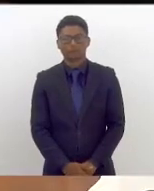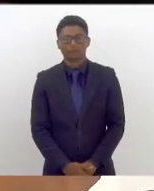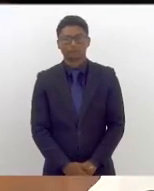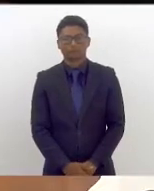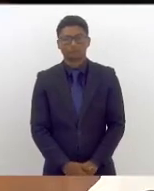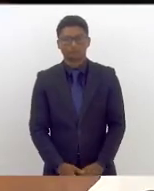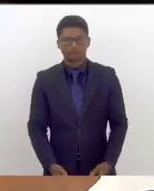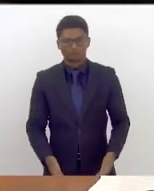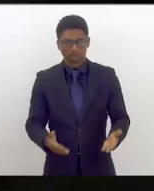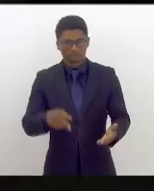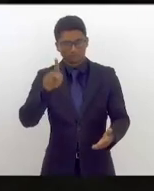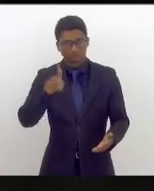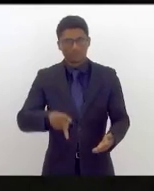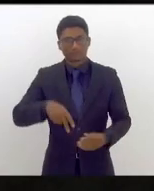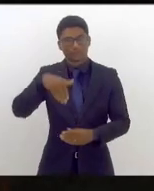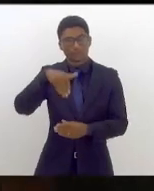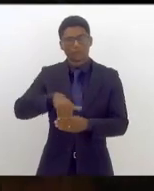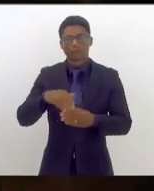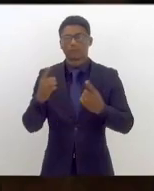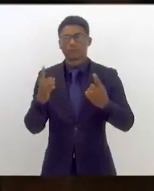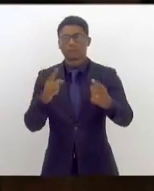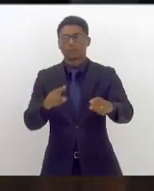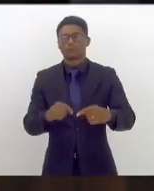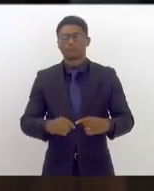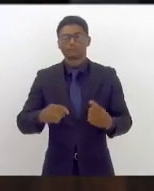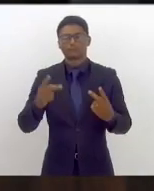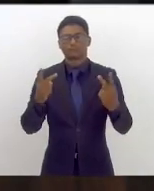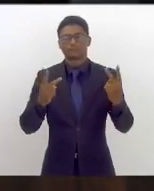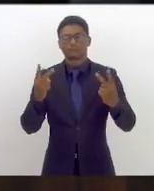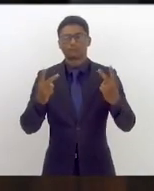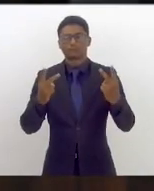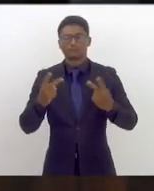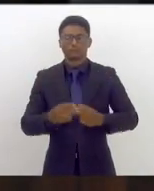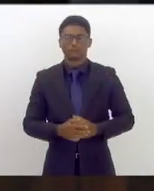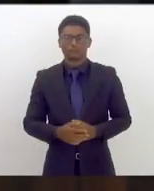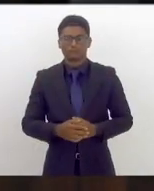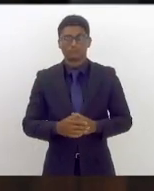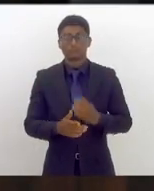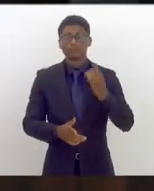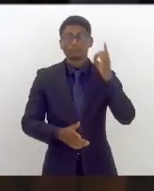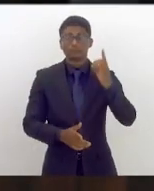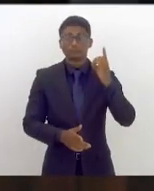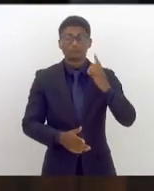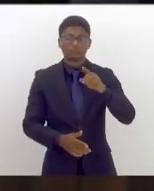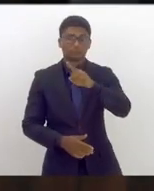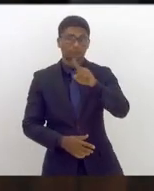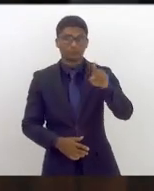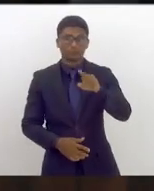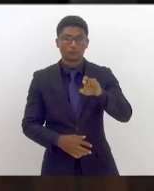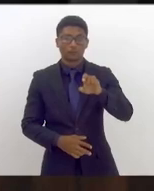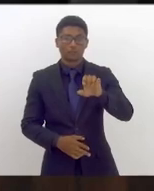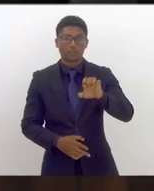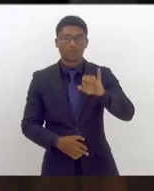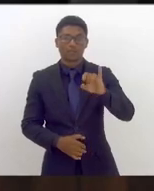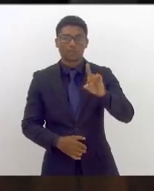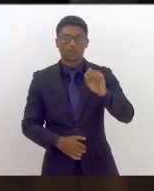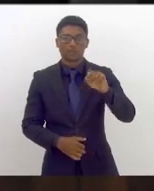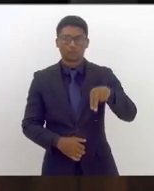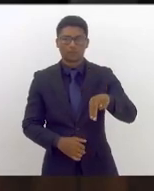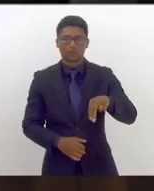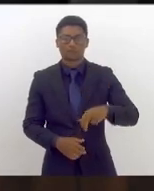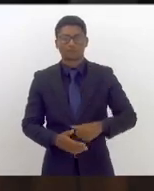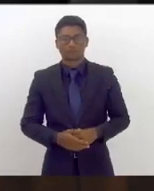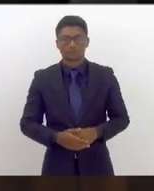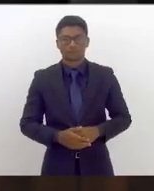Presidente voto contrário 2 a 2 deputado azeita deputada